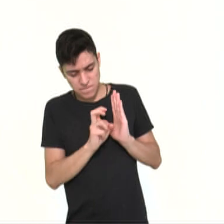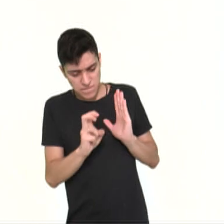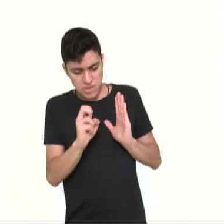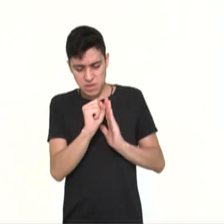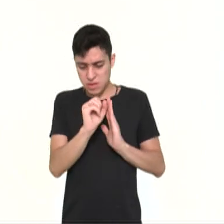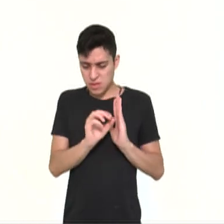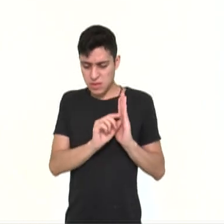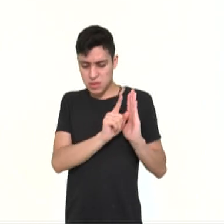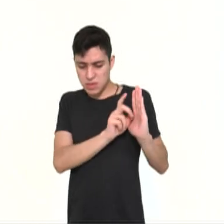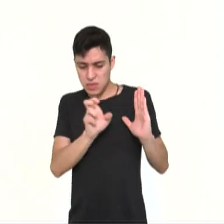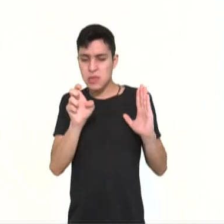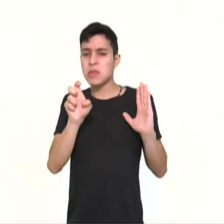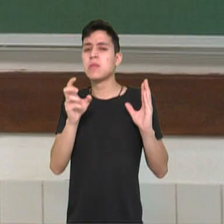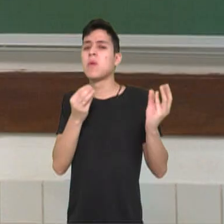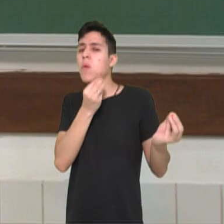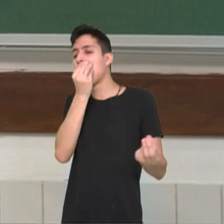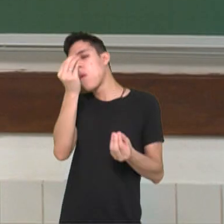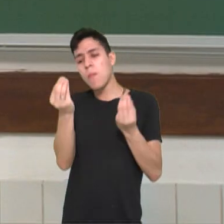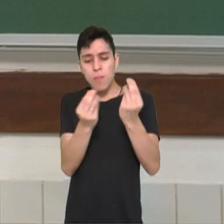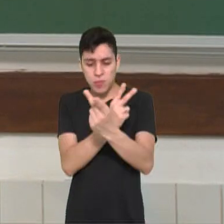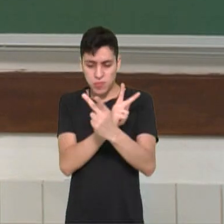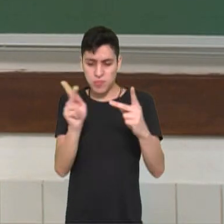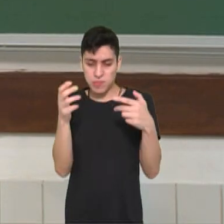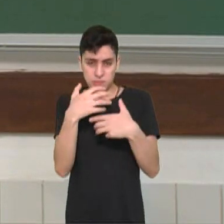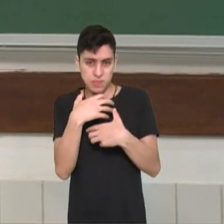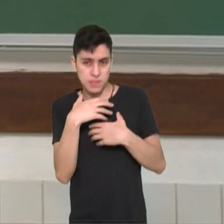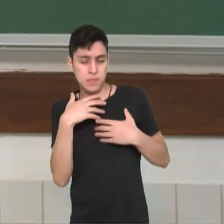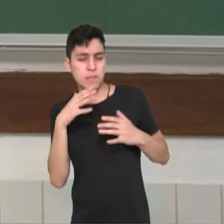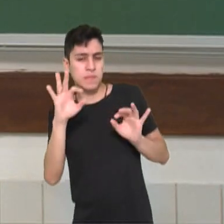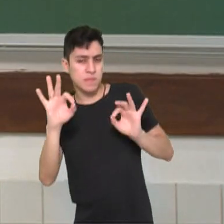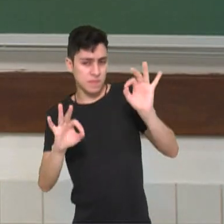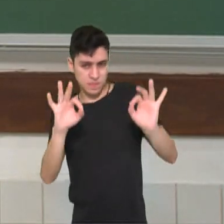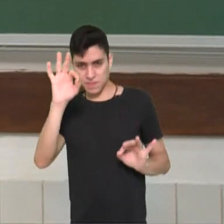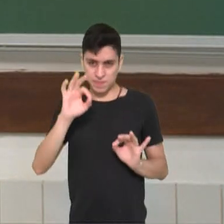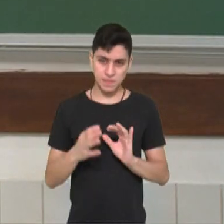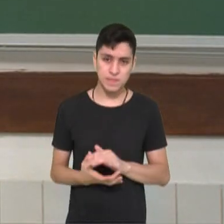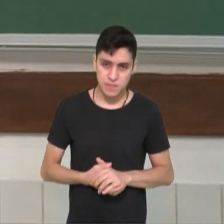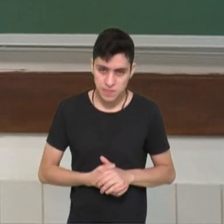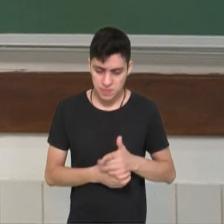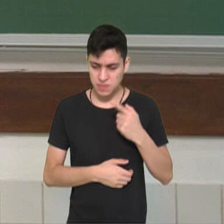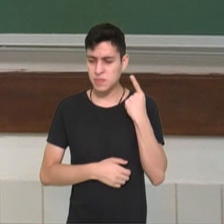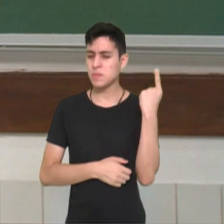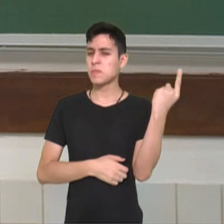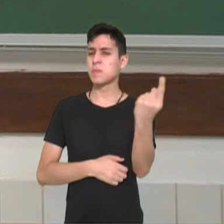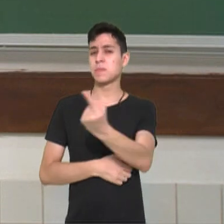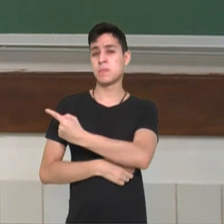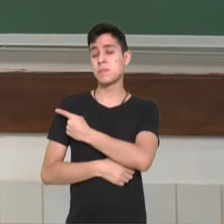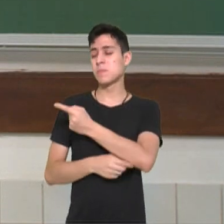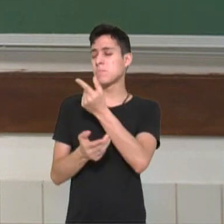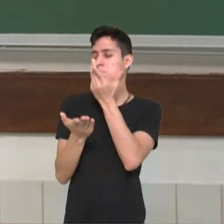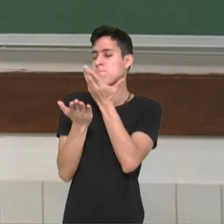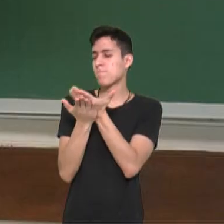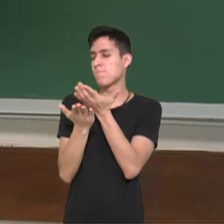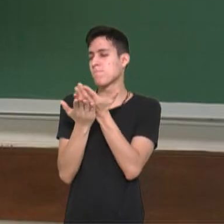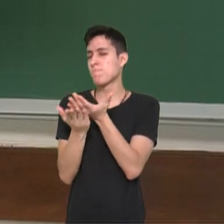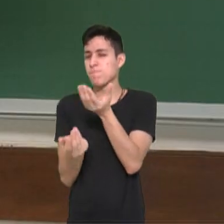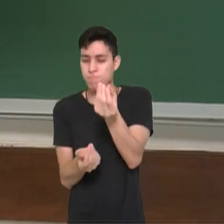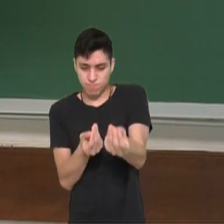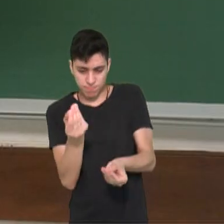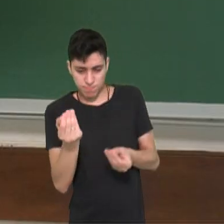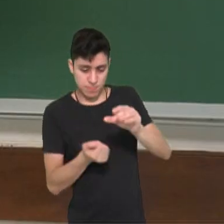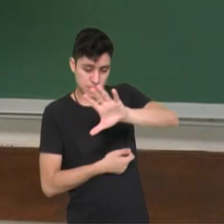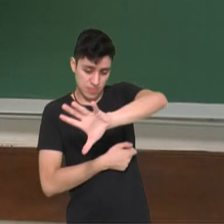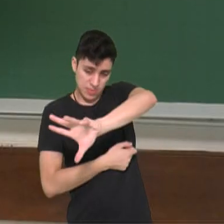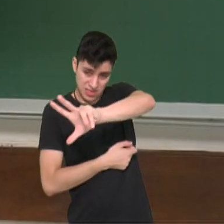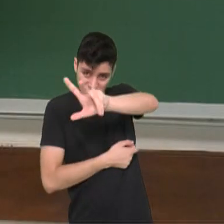século XV, como é que elas estavam se organizando. E nós vamos ver na África como é que esses